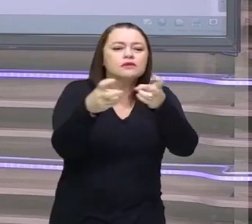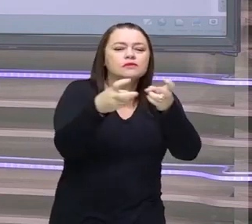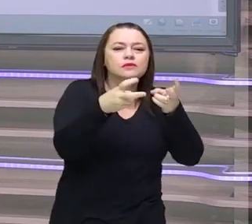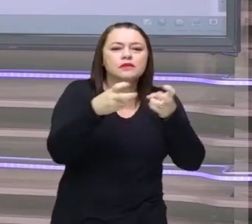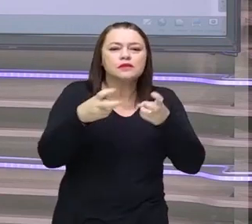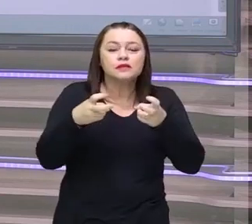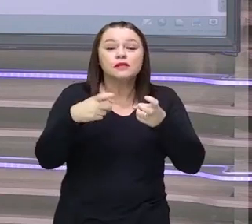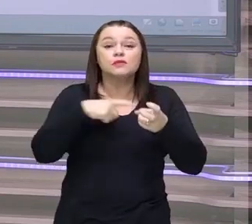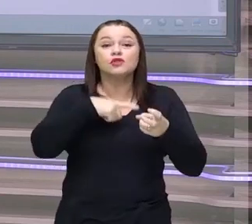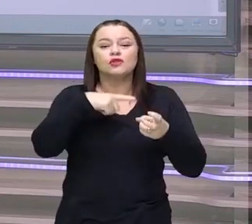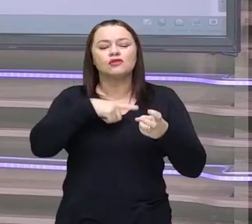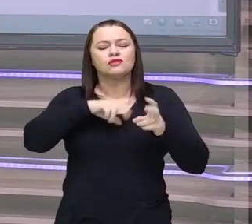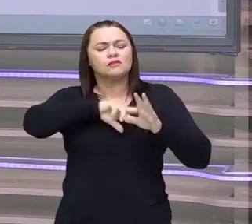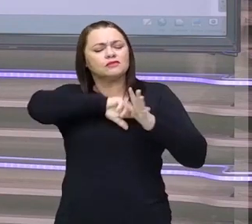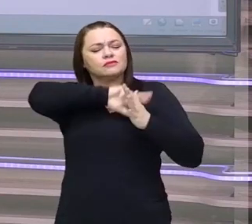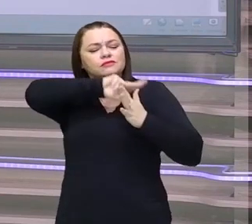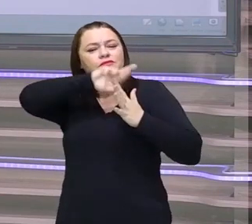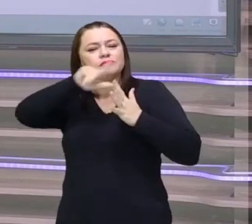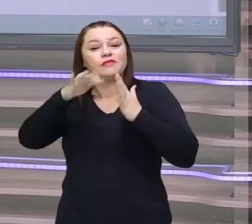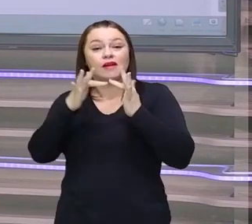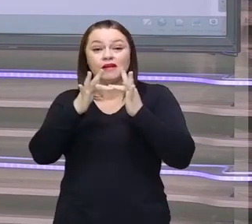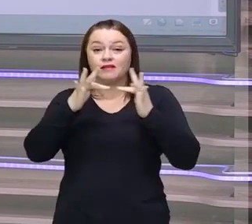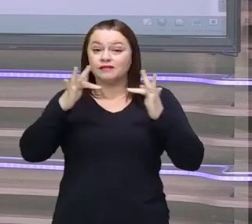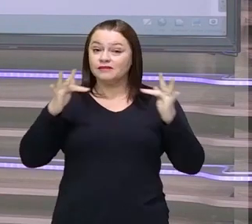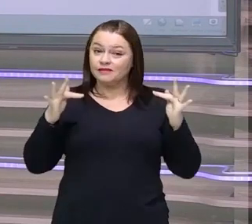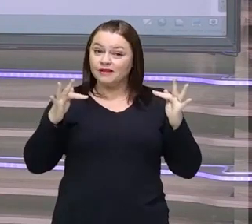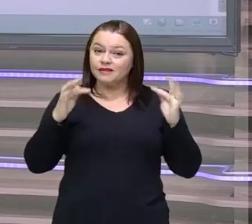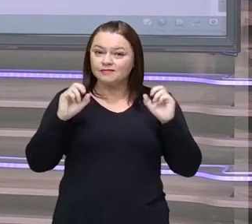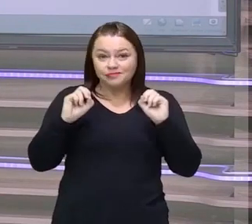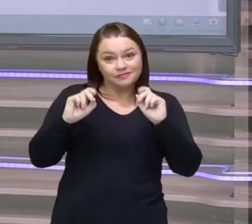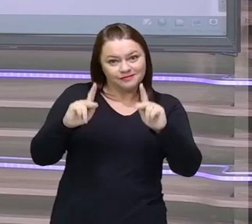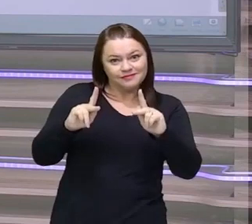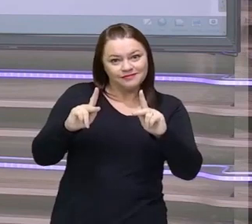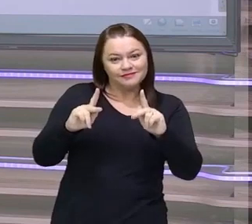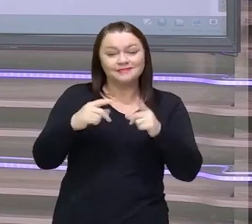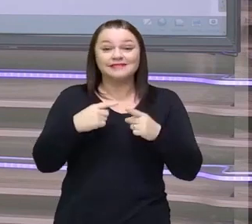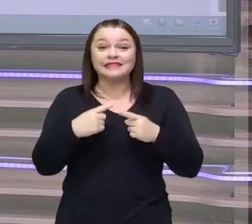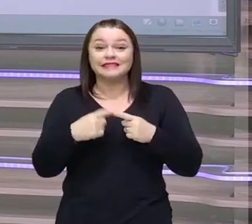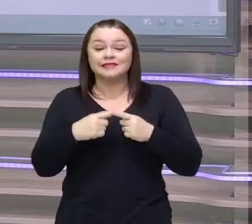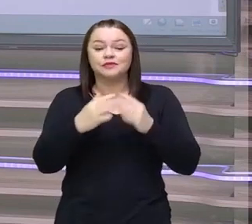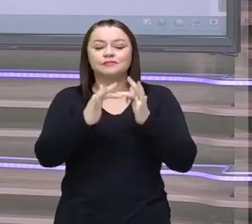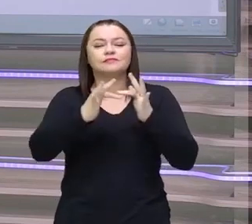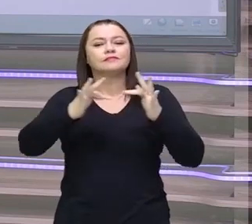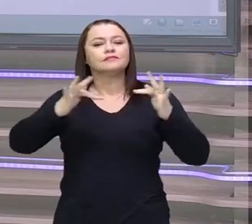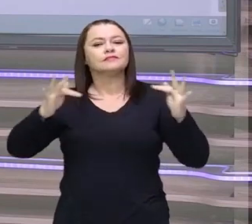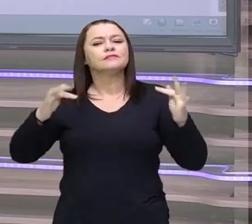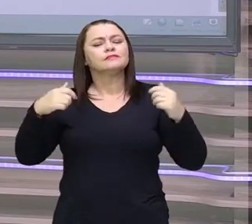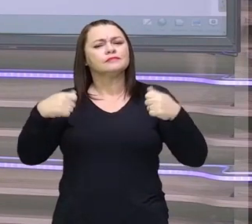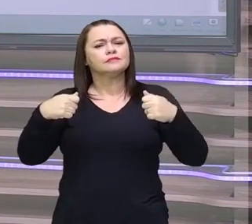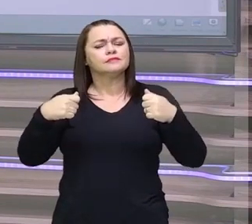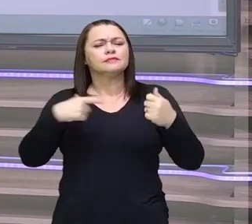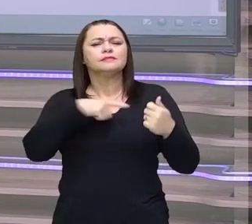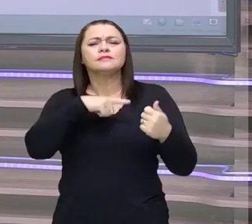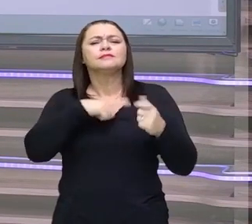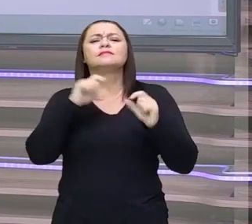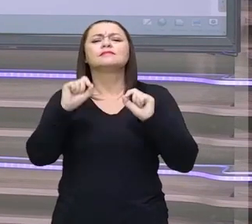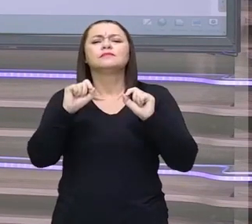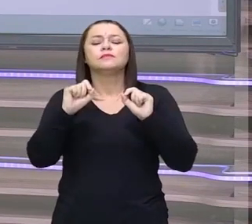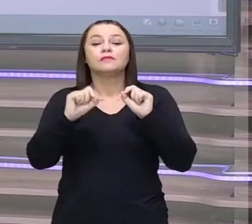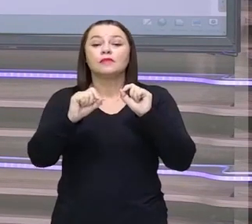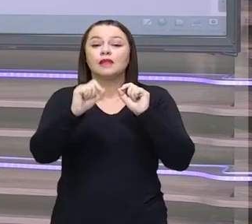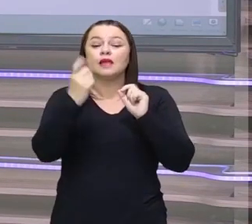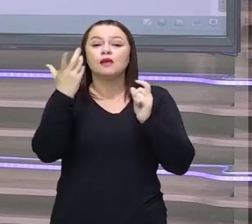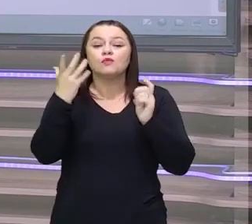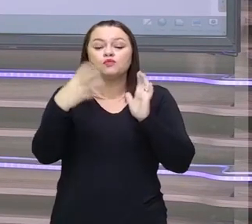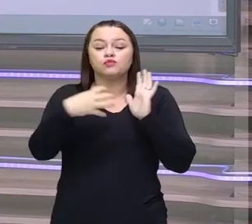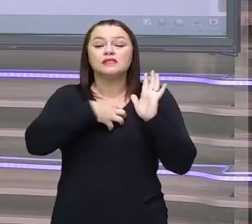várias frases, tá certo? Porque frase precisa ter um sentido completo. Ela precisa